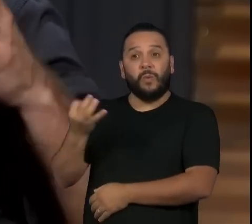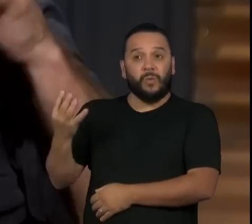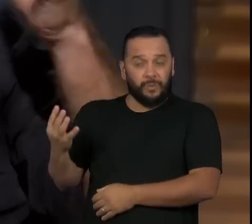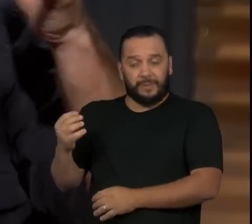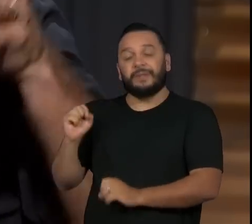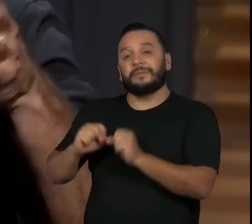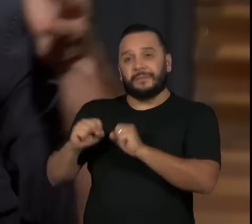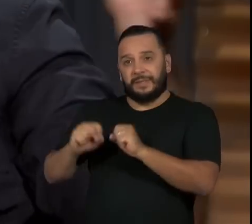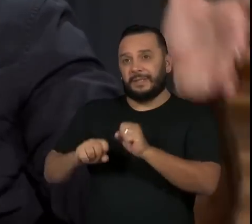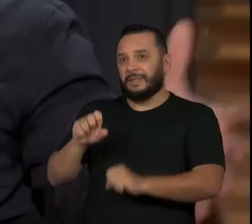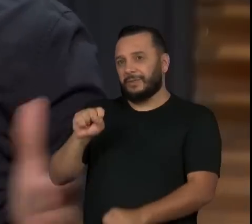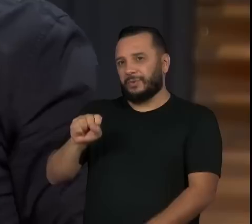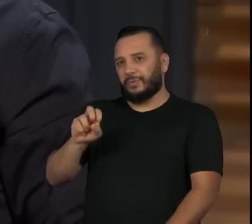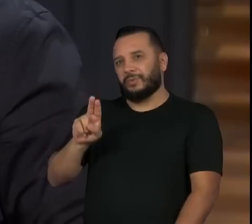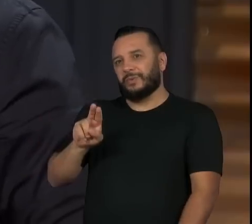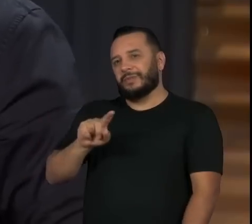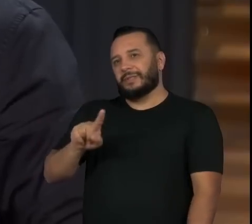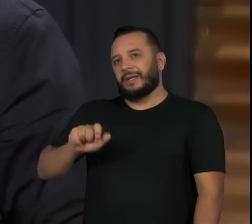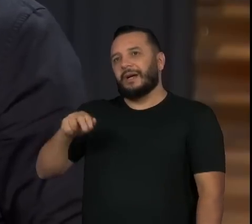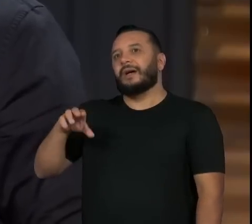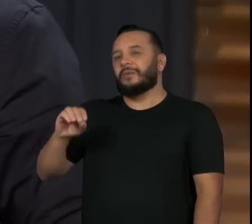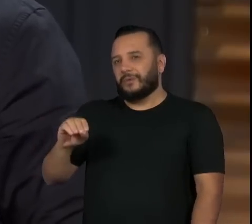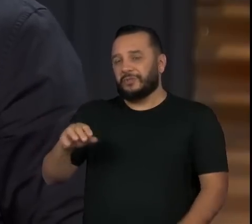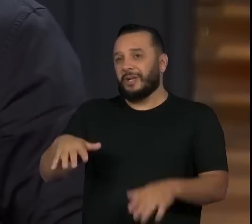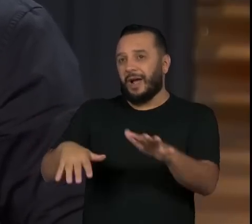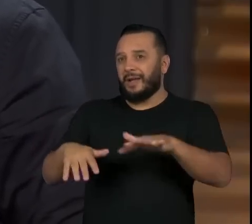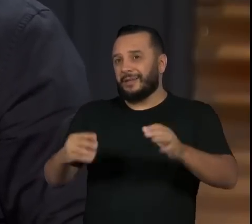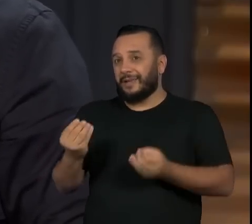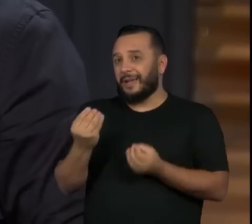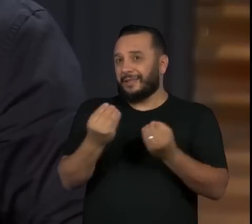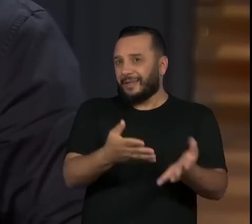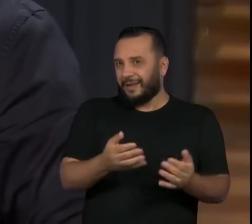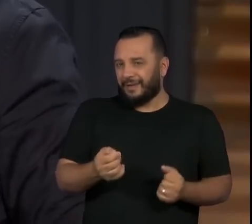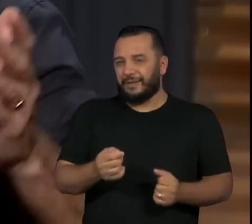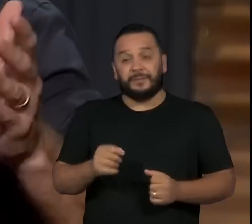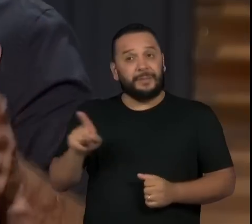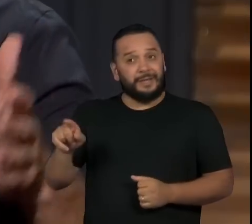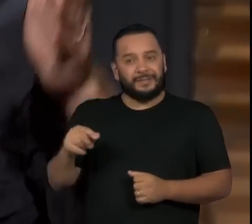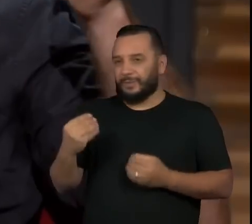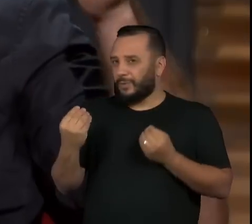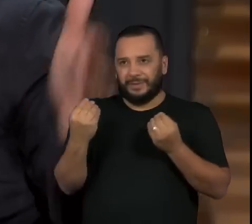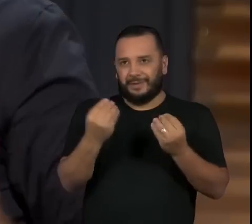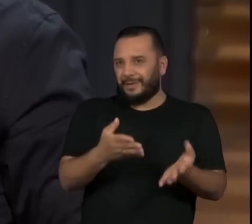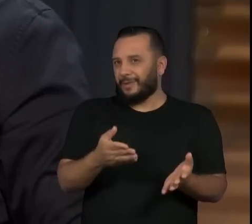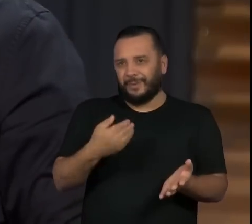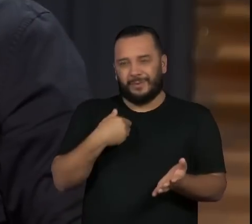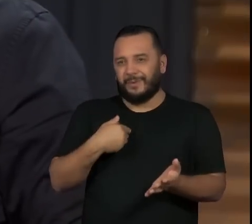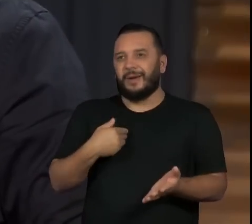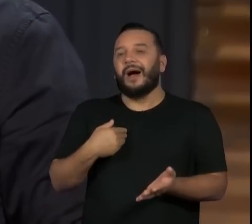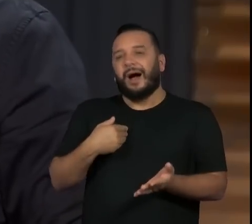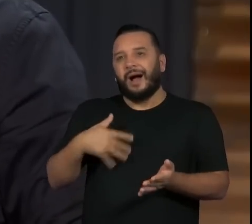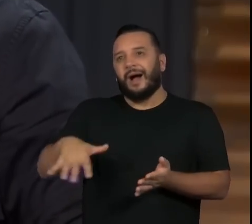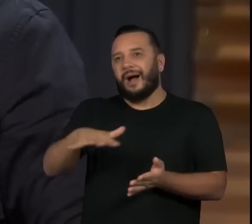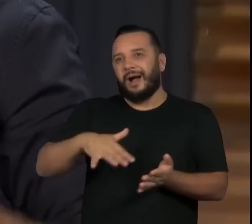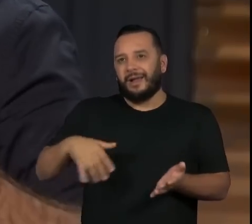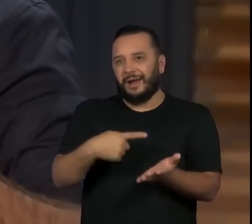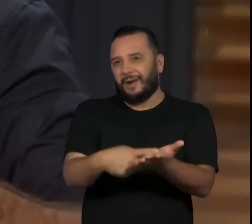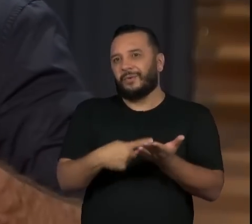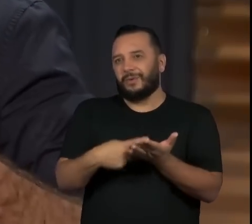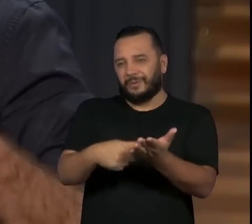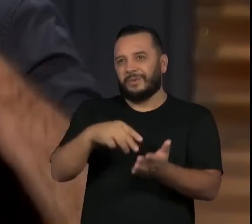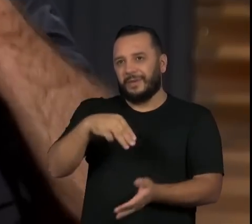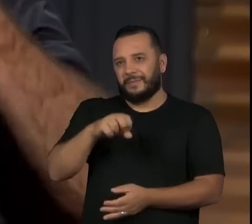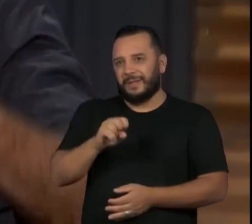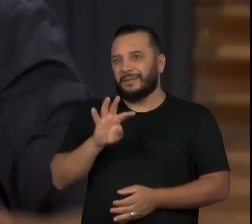Suzano, de áreas que seriam cedidas para o movimento. Isso. A Suzano não cedeu a área que ela acordou com o MST. O